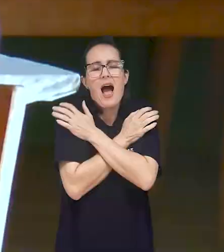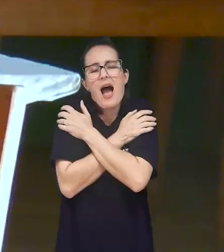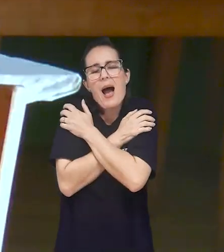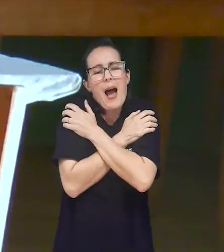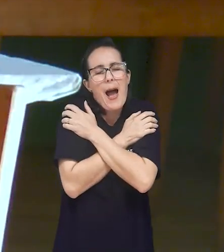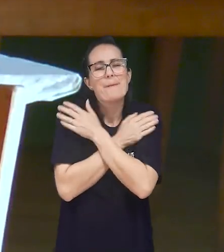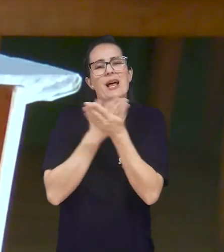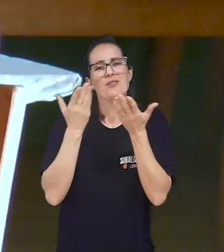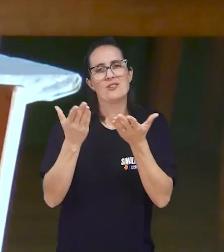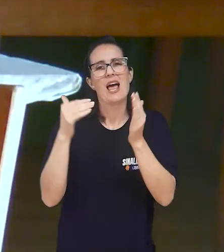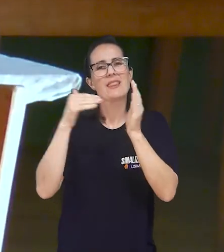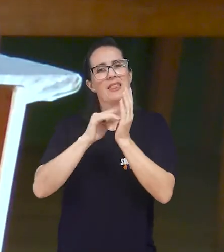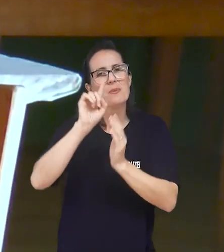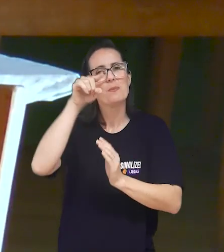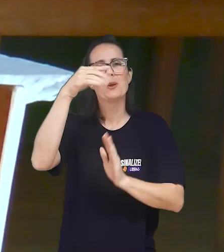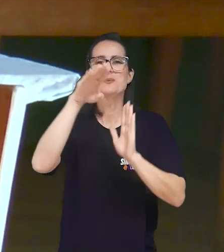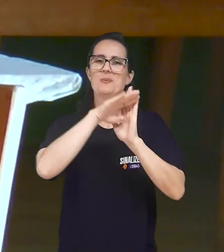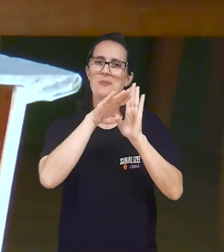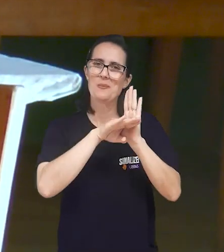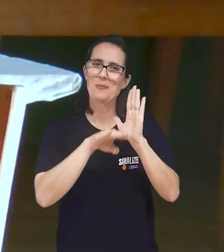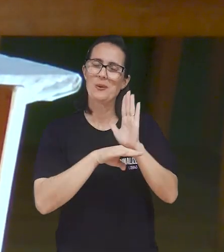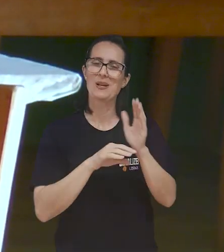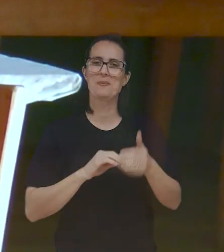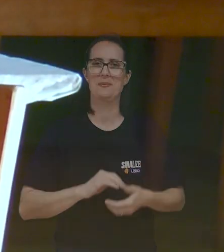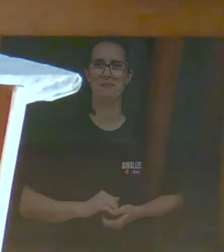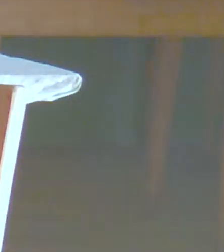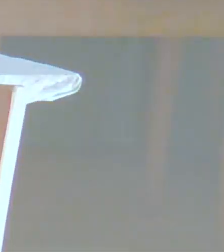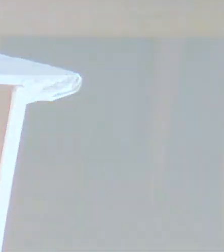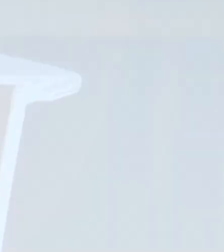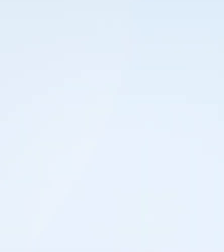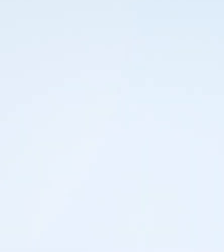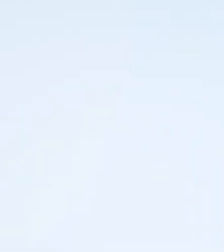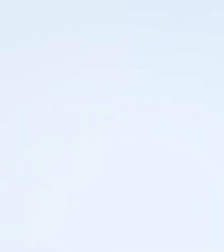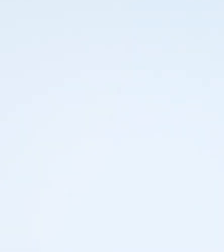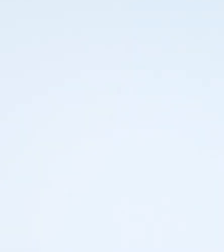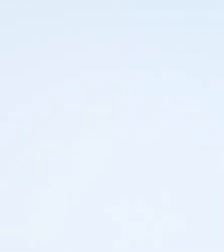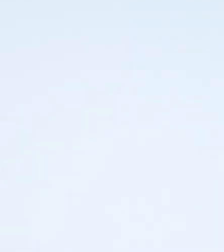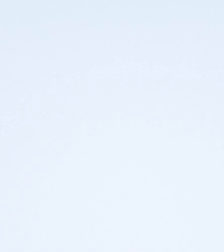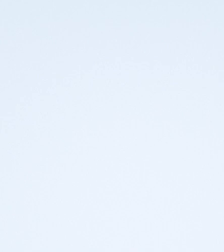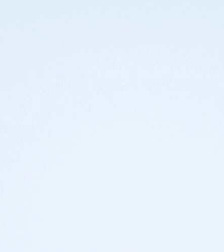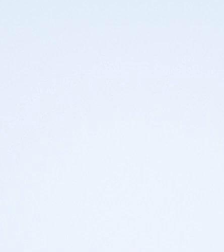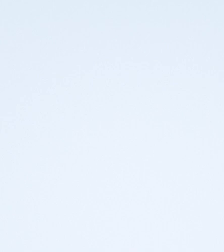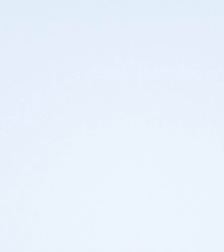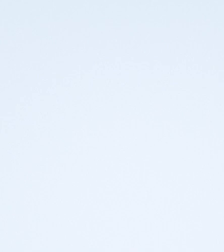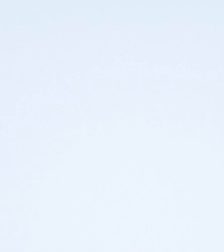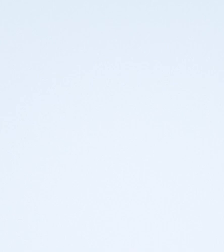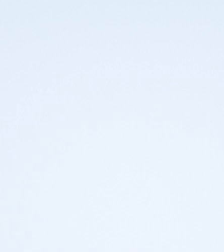do Sul. Um forte abraço e até o nosso próximo programa.